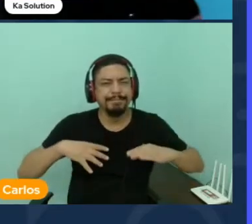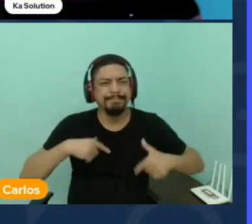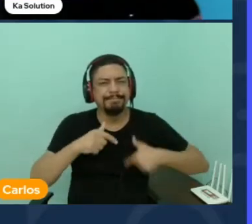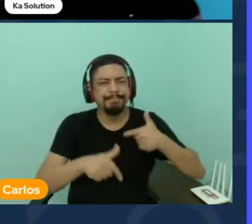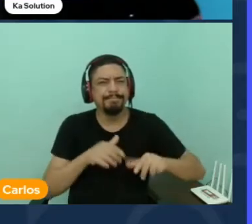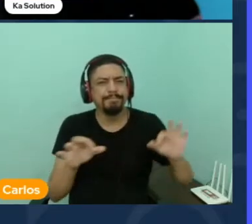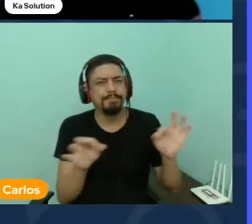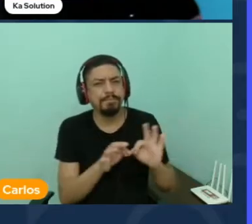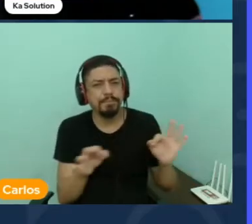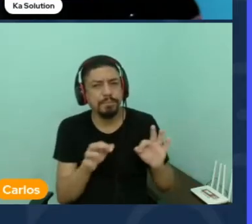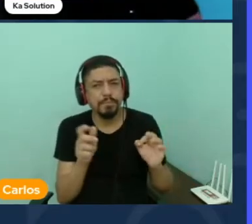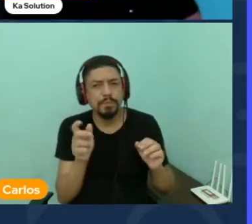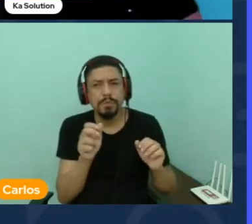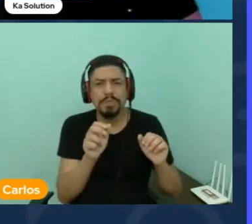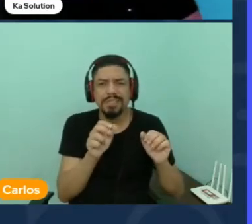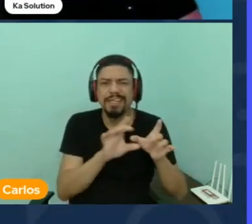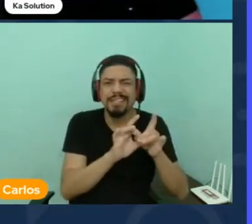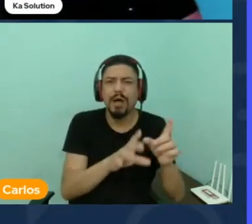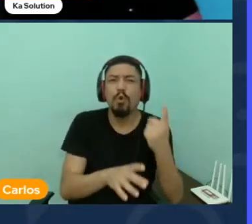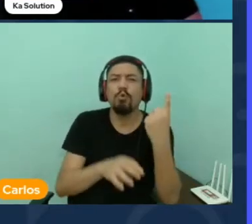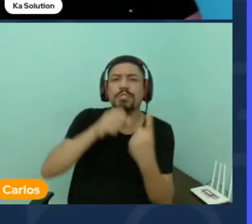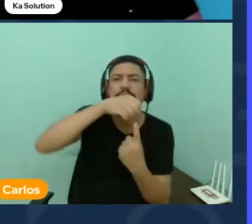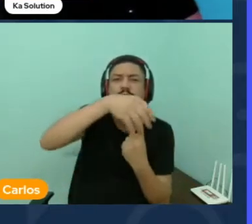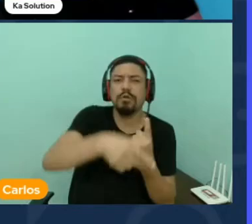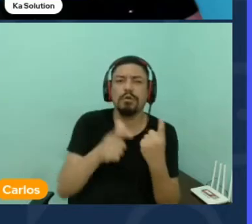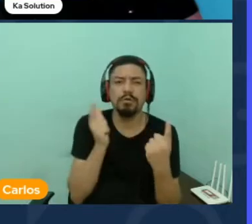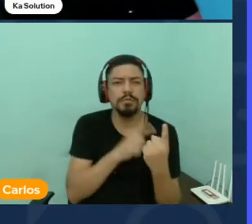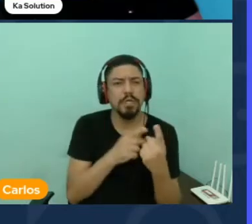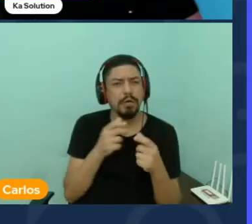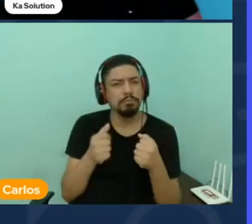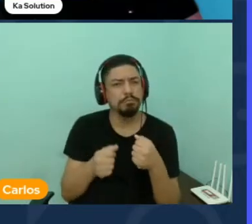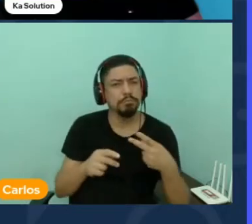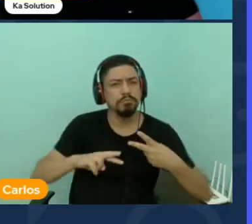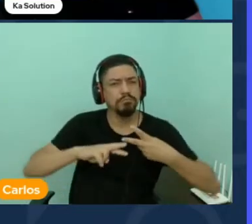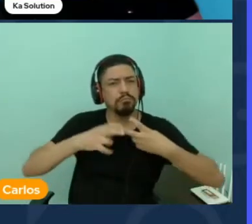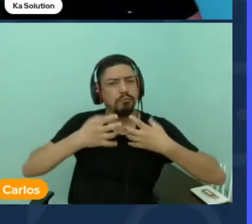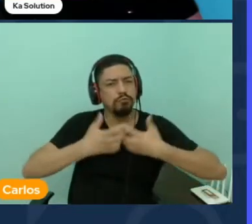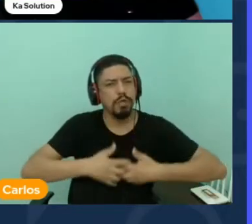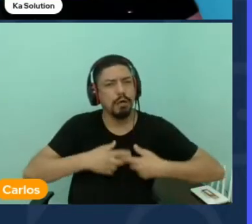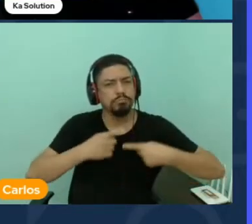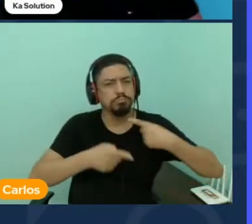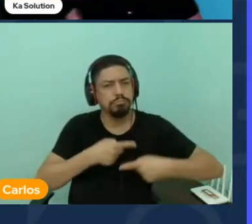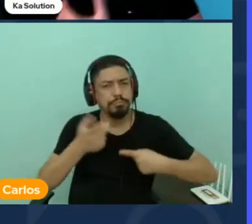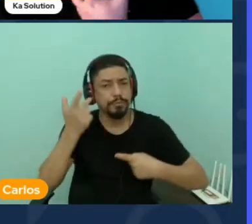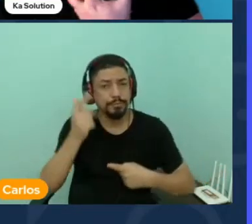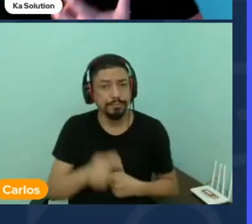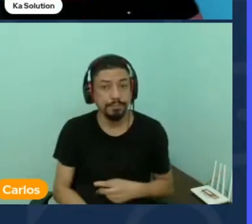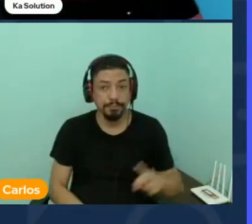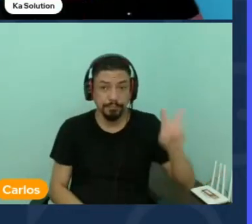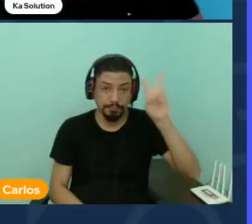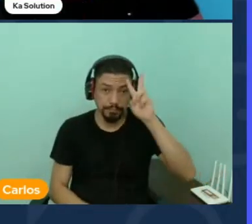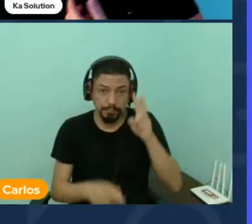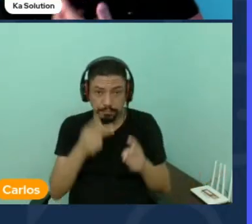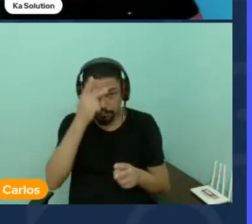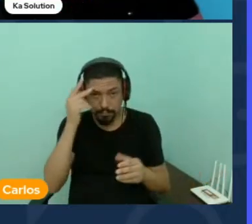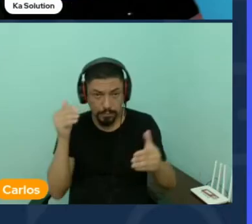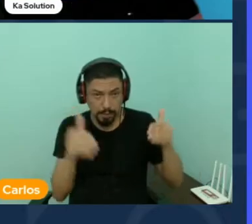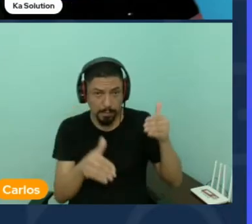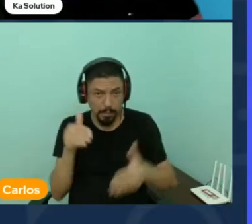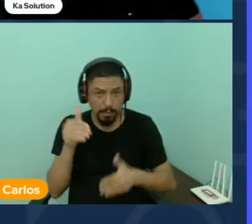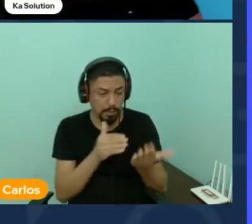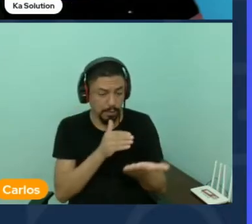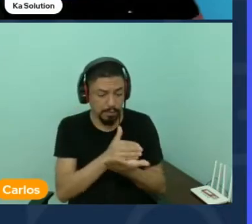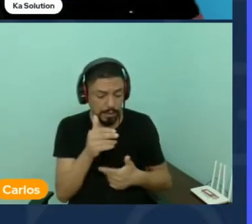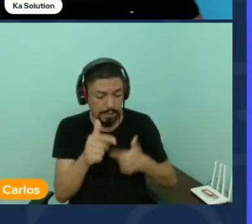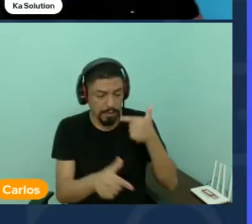empresa, eu posso estar com um servidor só para atender essa aplicação. Mas na segunda, o pessoal começou a chegar para